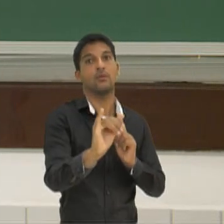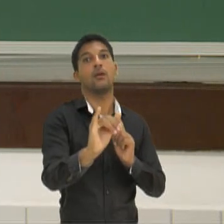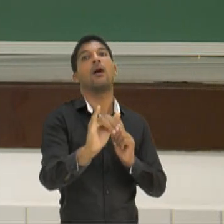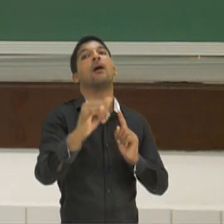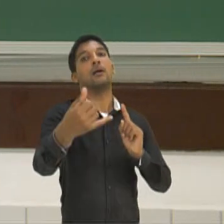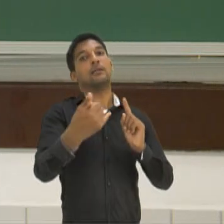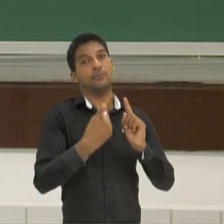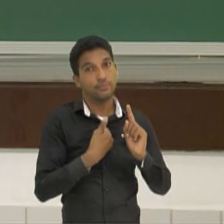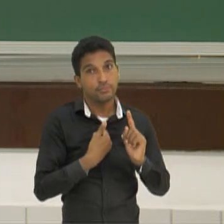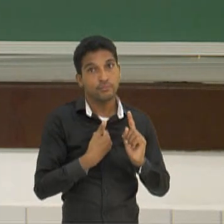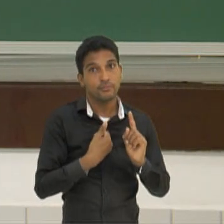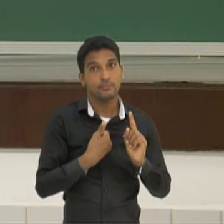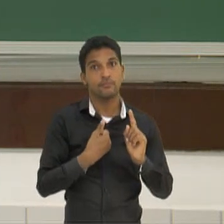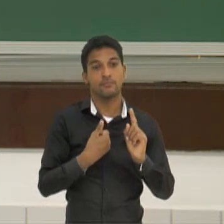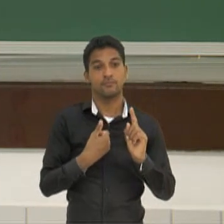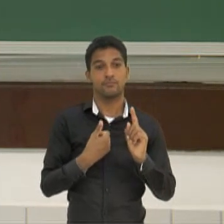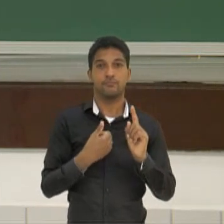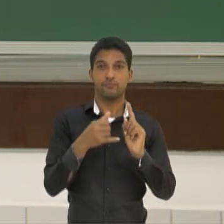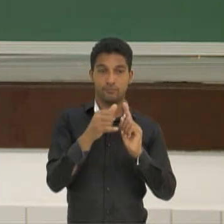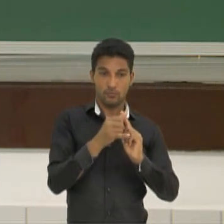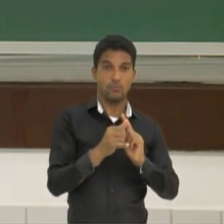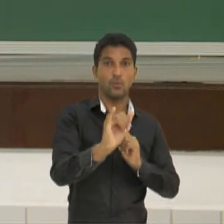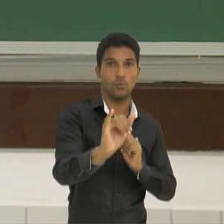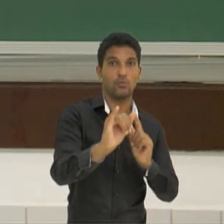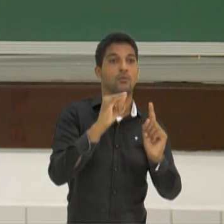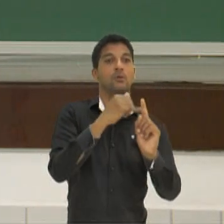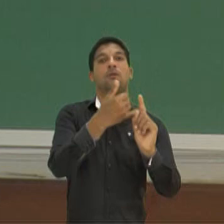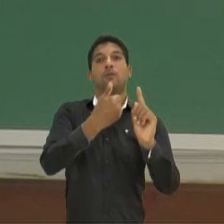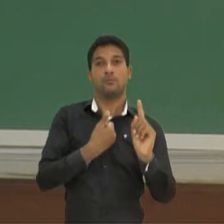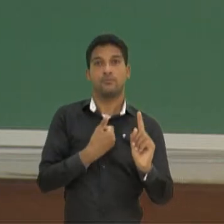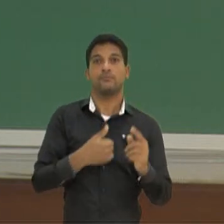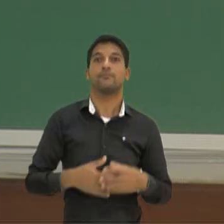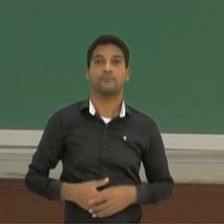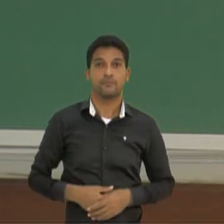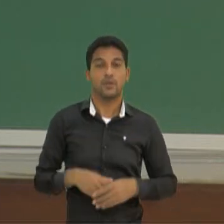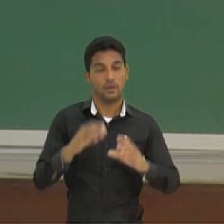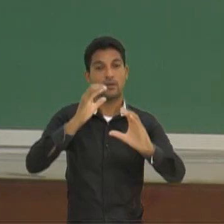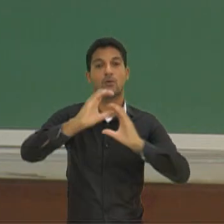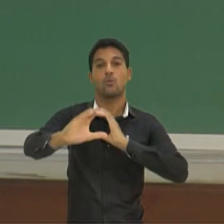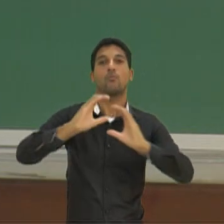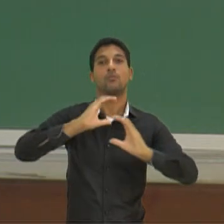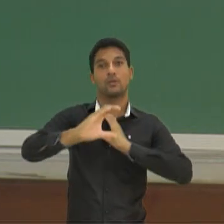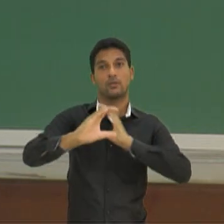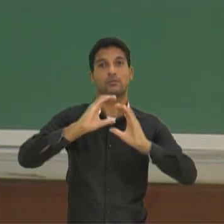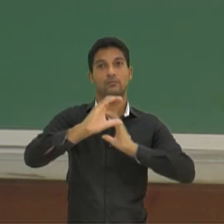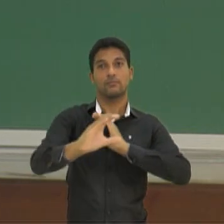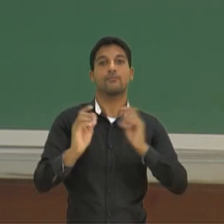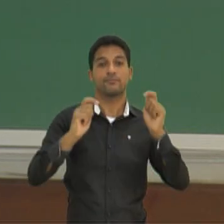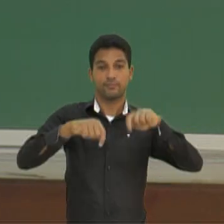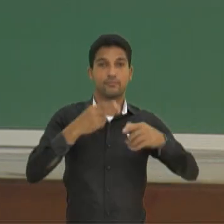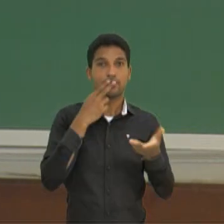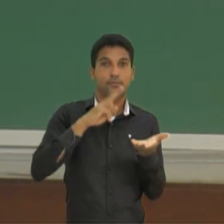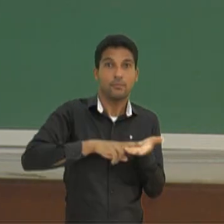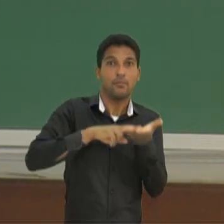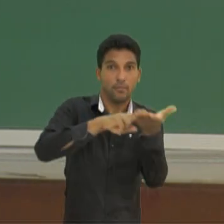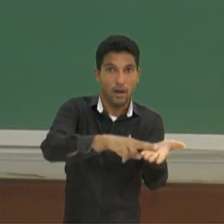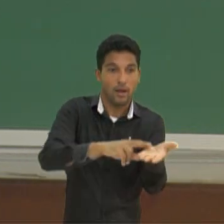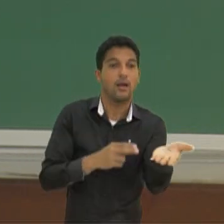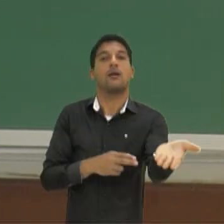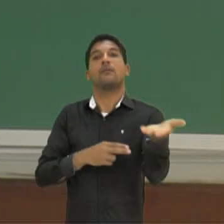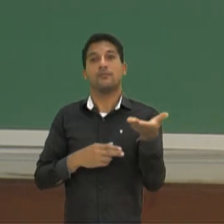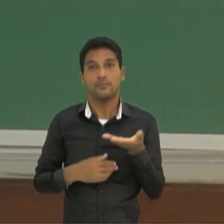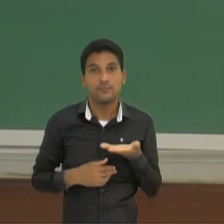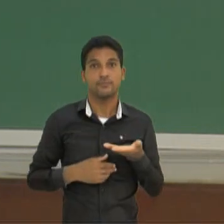que haja a comunicação, para que a comunicação se efetive de fato, certo? Então, vamos continuar aqui agora. Eu trouxe